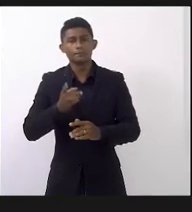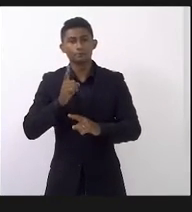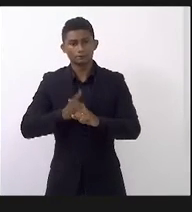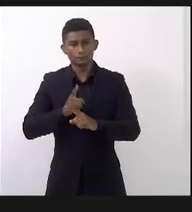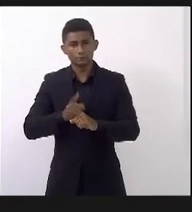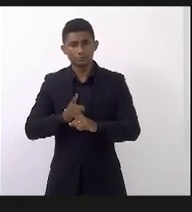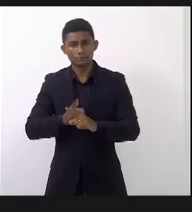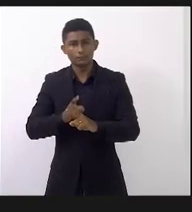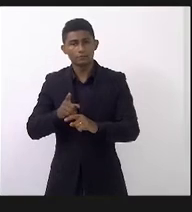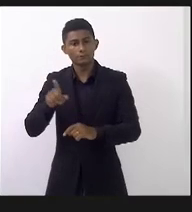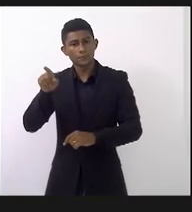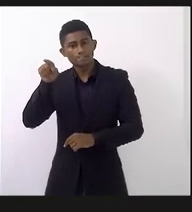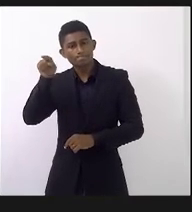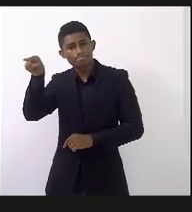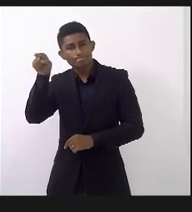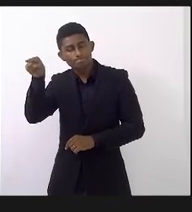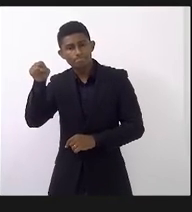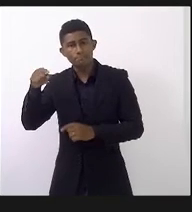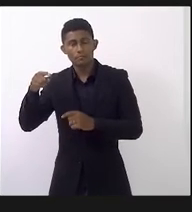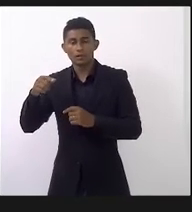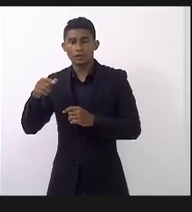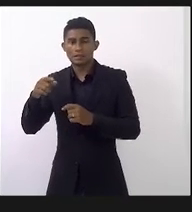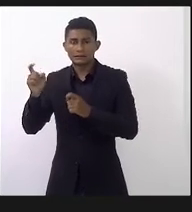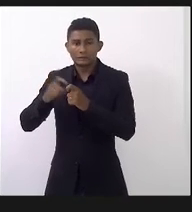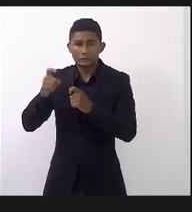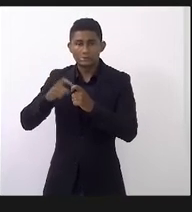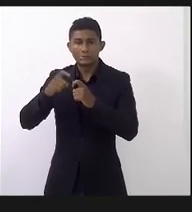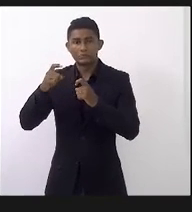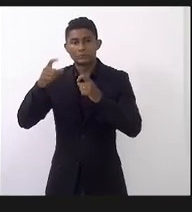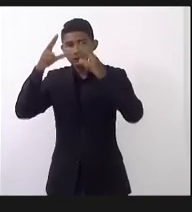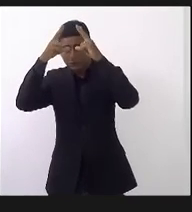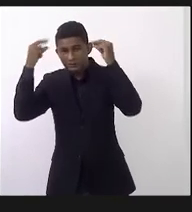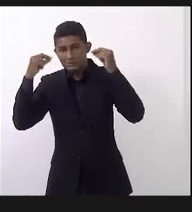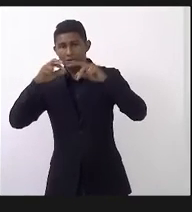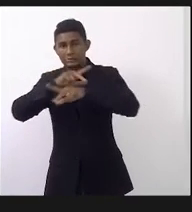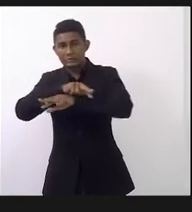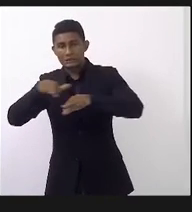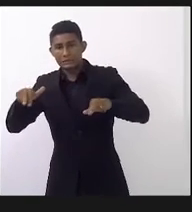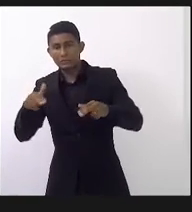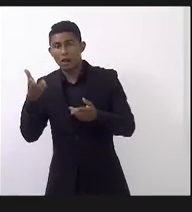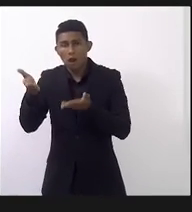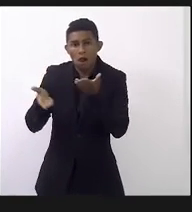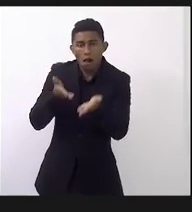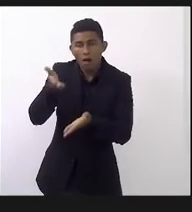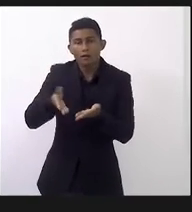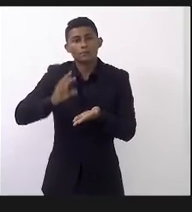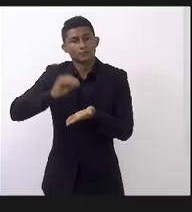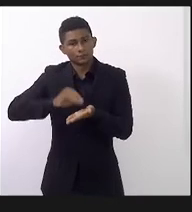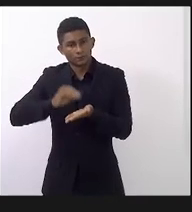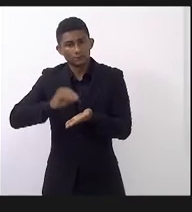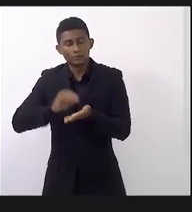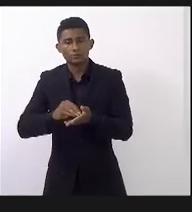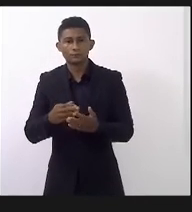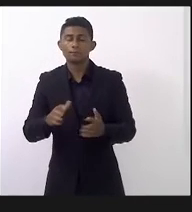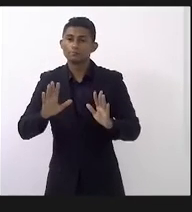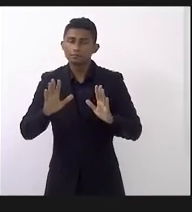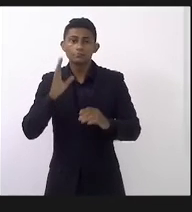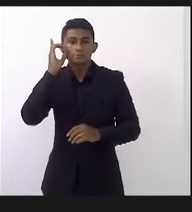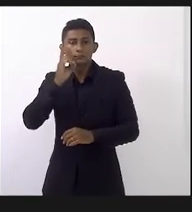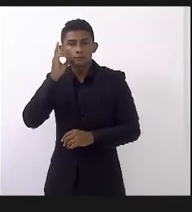sendo tratadas dentro daquela maternidade. Mas parabenizar a deputada Marta Rocha e dizer